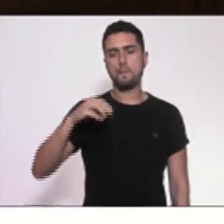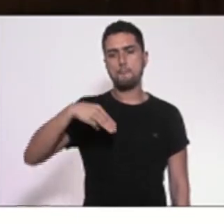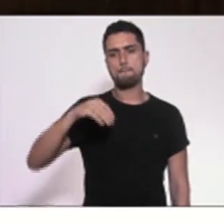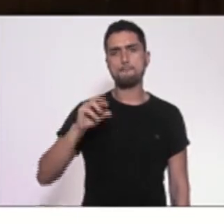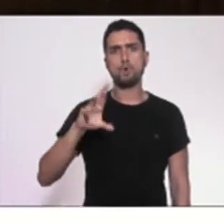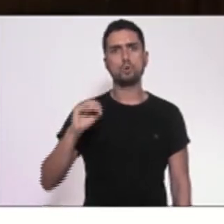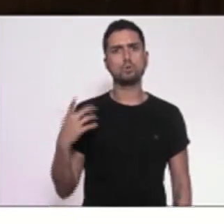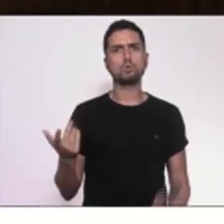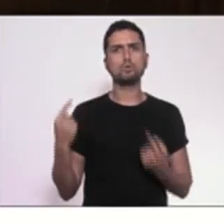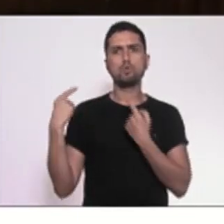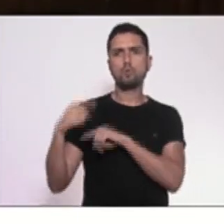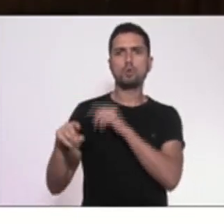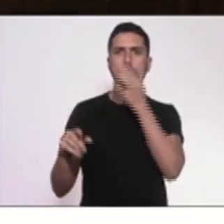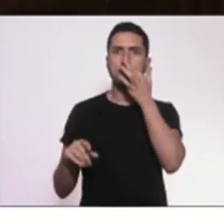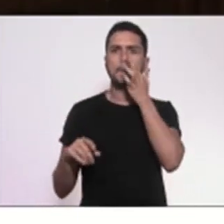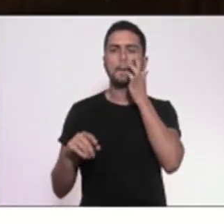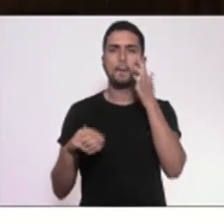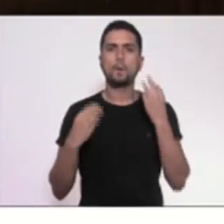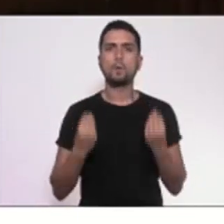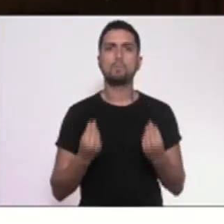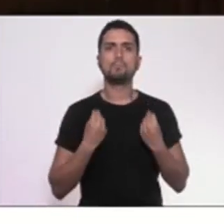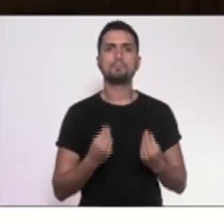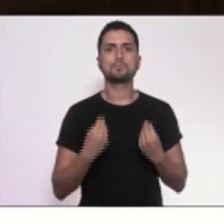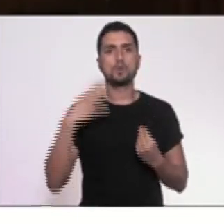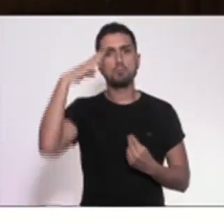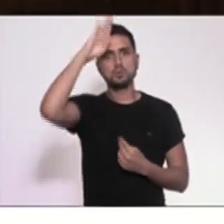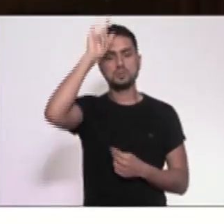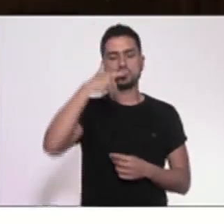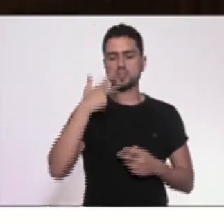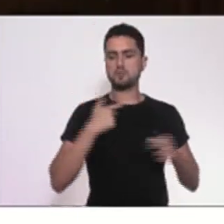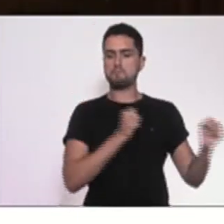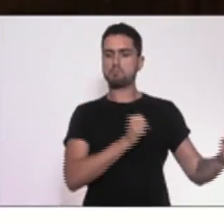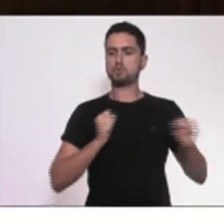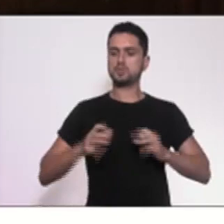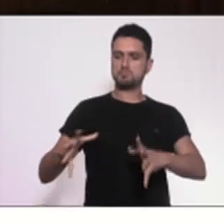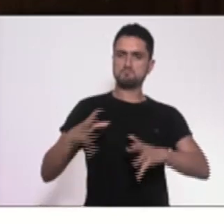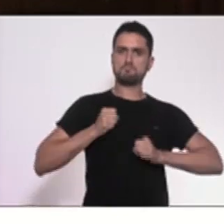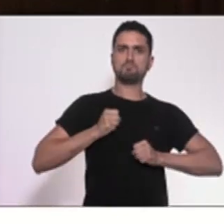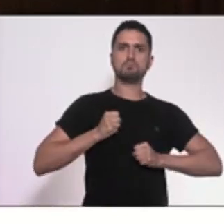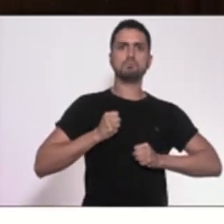seu poder, que ele cada vez mais deseja um poder autocrata.